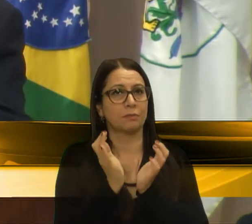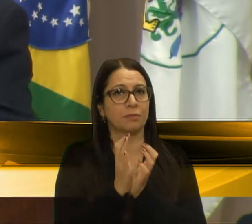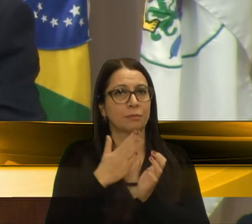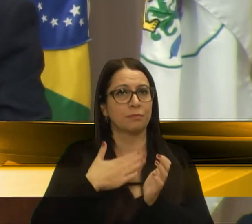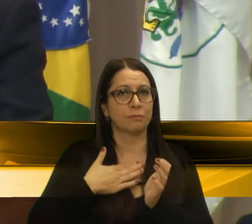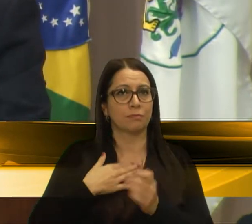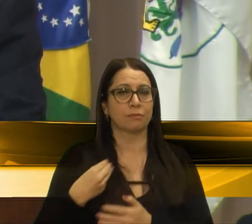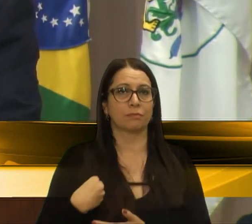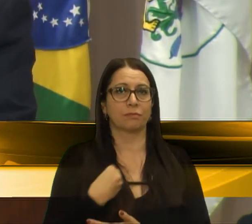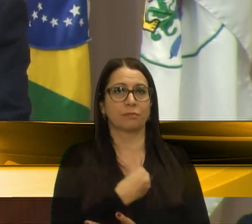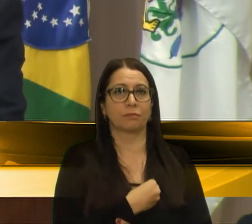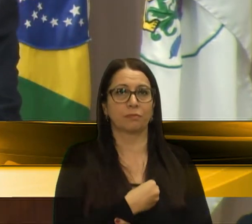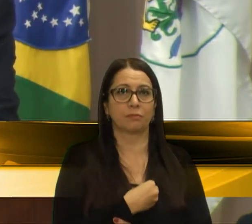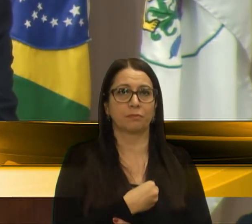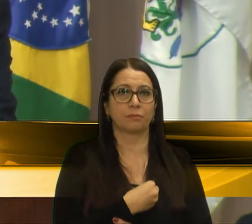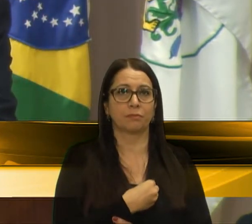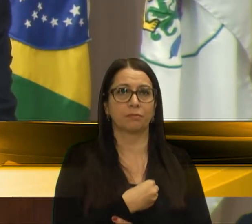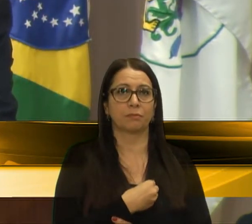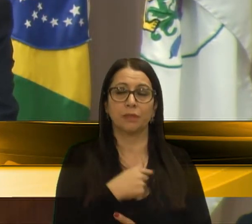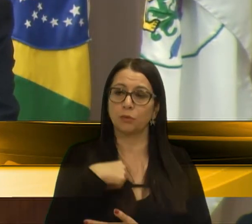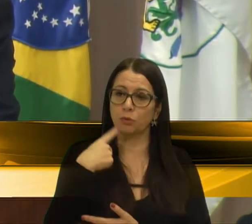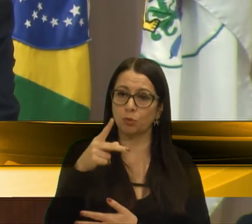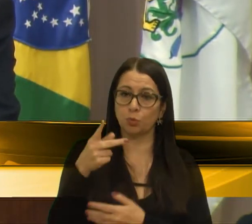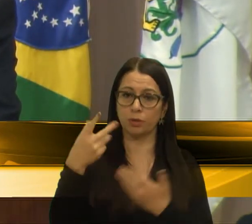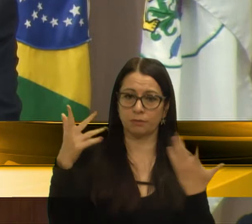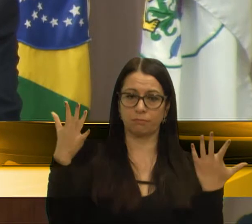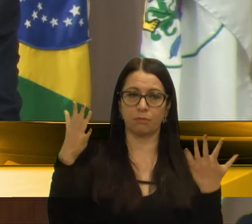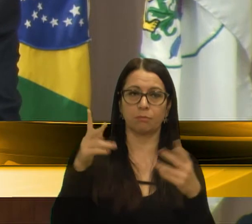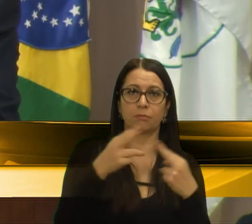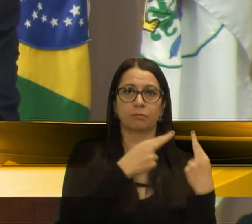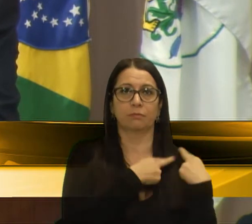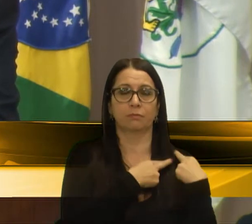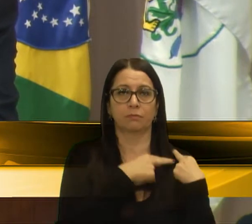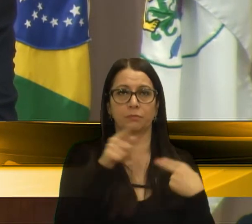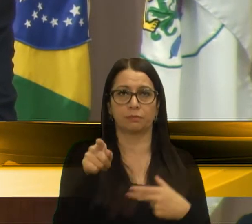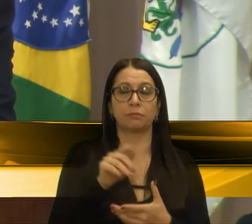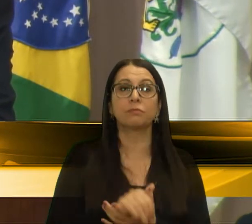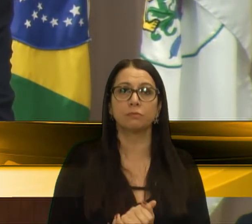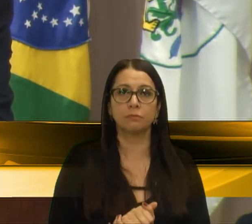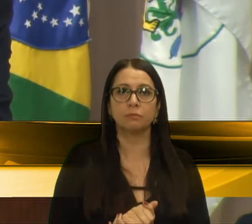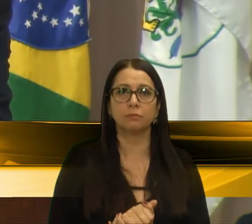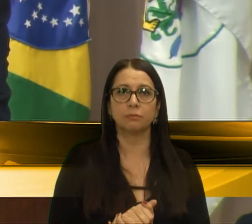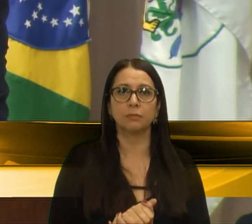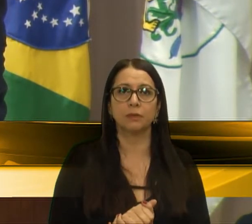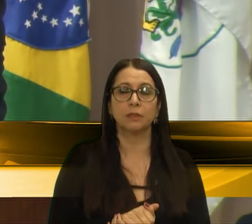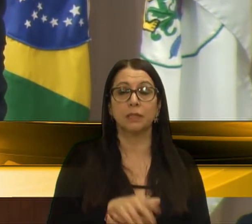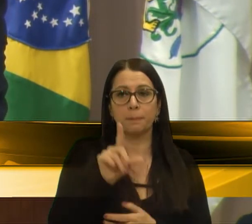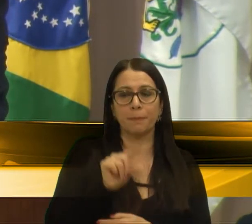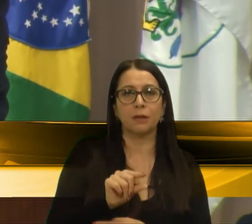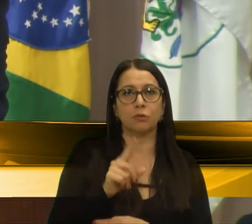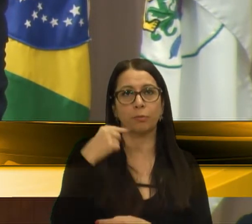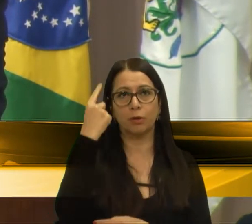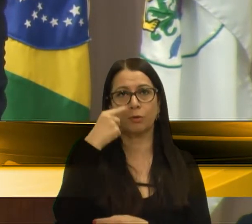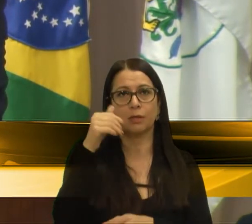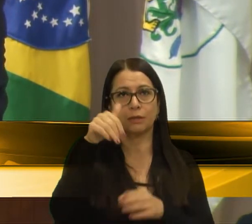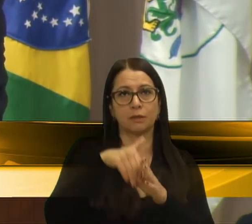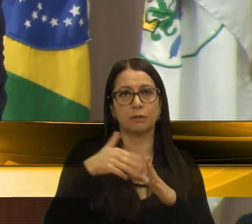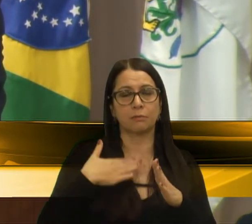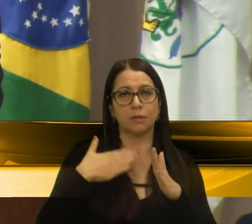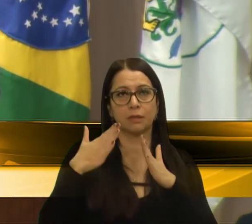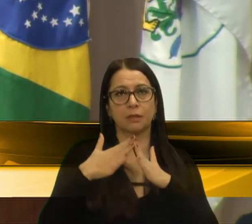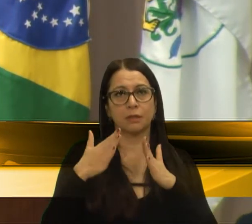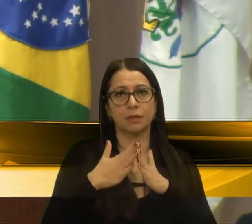meu médico. Disse, André, estou nas tuas mãos. E o André, em menos de 1 hora, ele estava dentro da minha